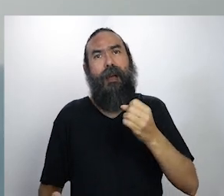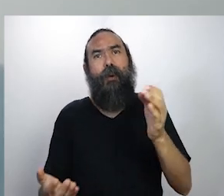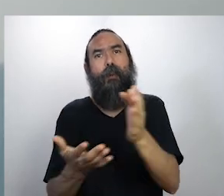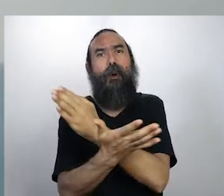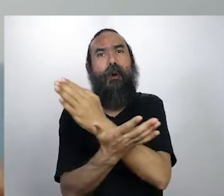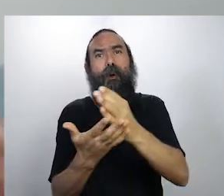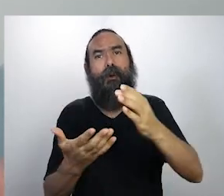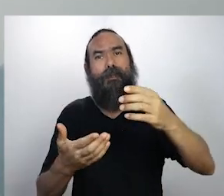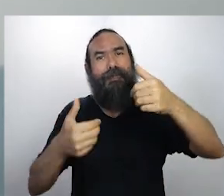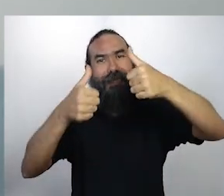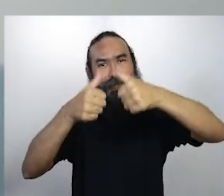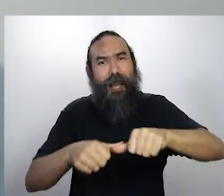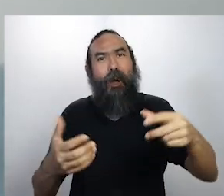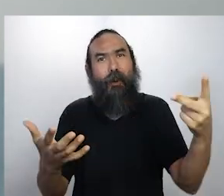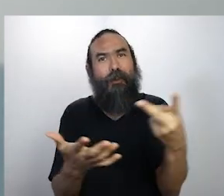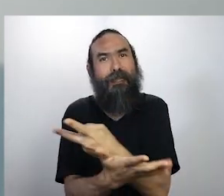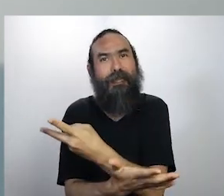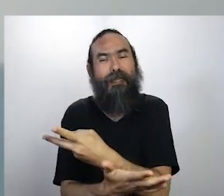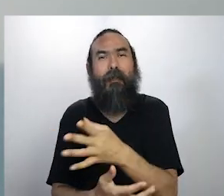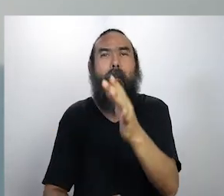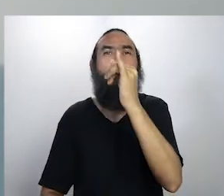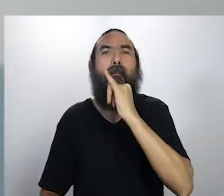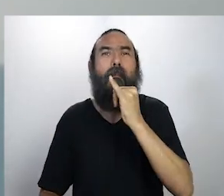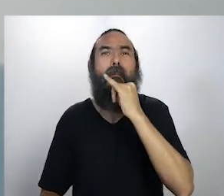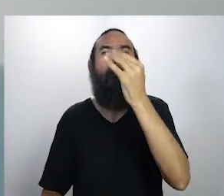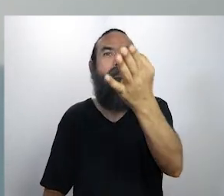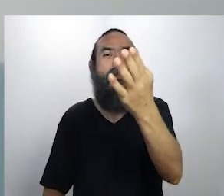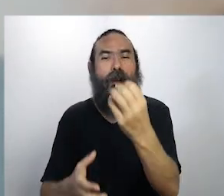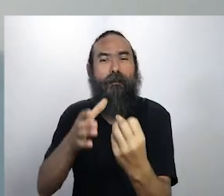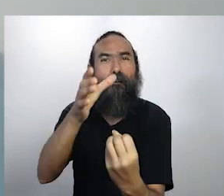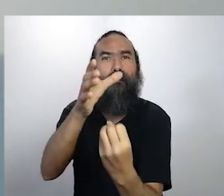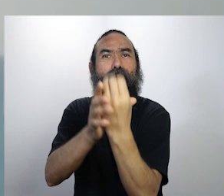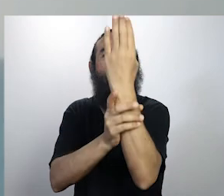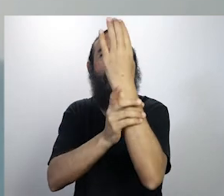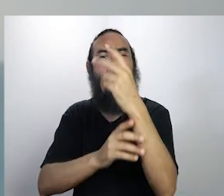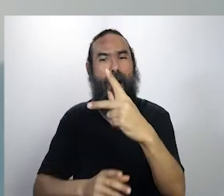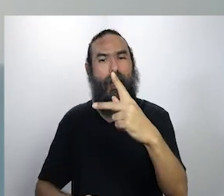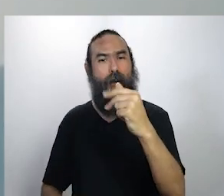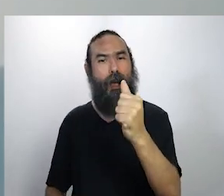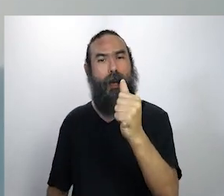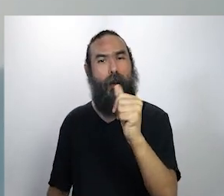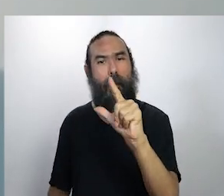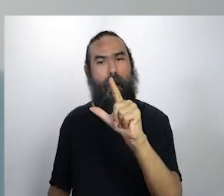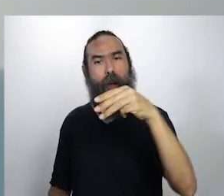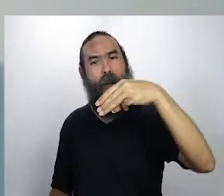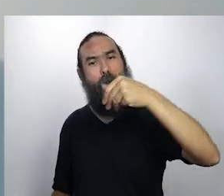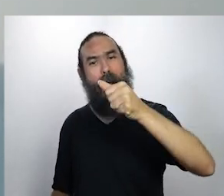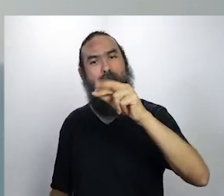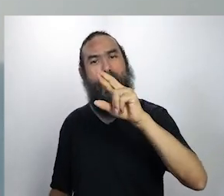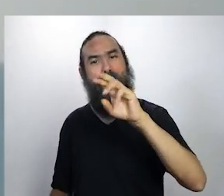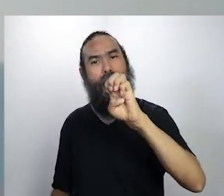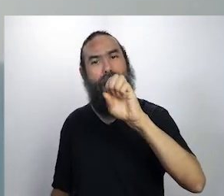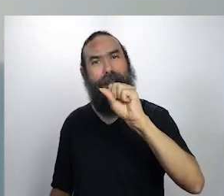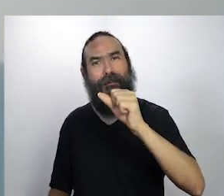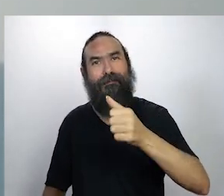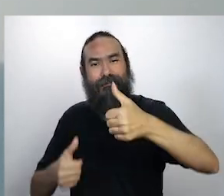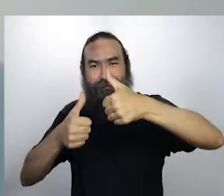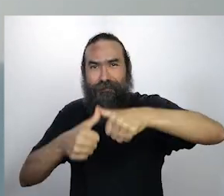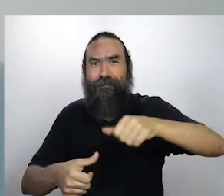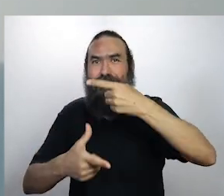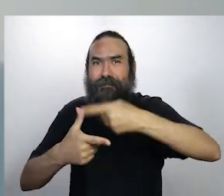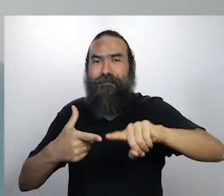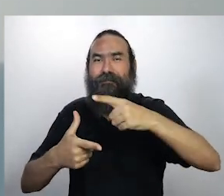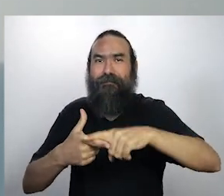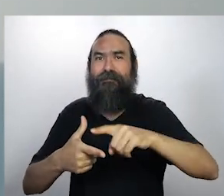exemplo, da Fundação Palmares, manifestações que vêm do governo de Minas, se a gente não construir